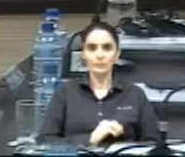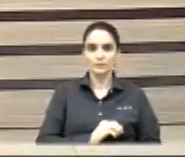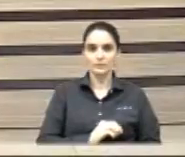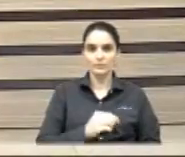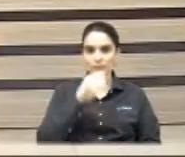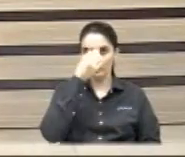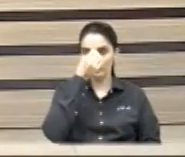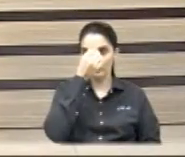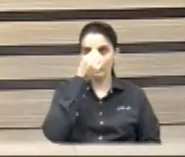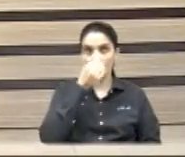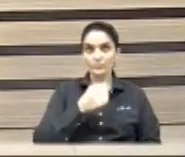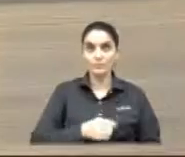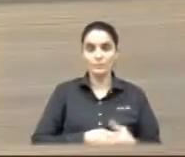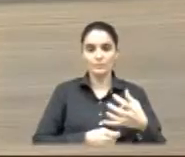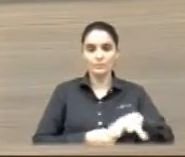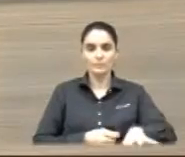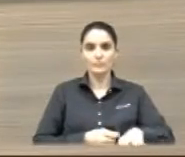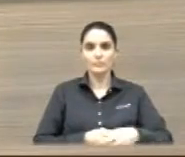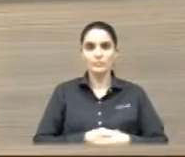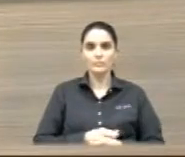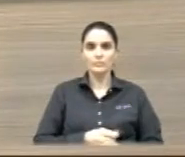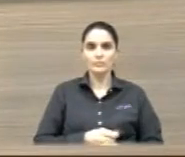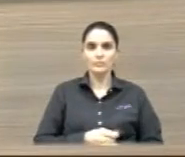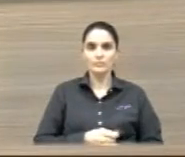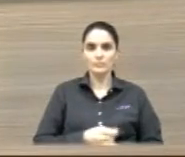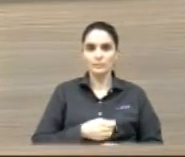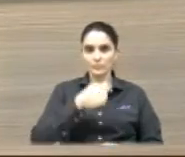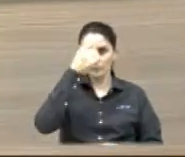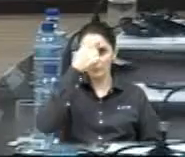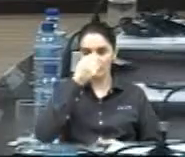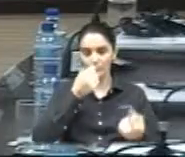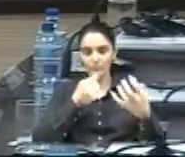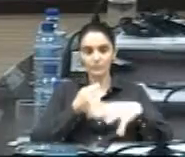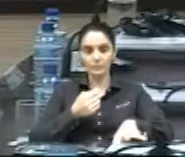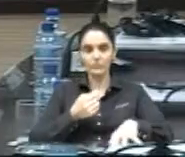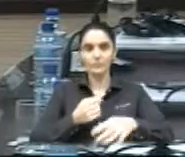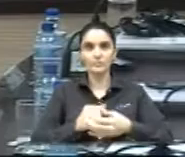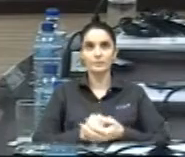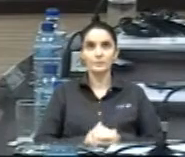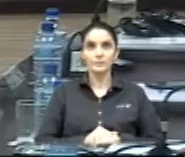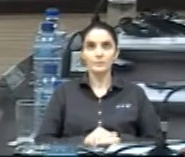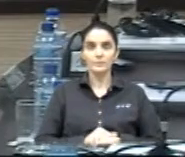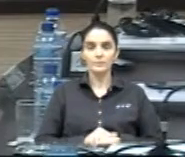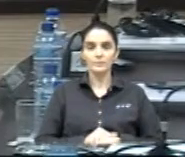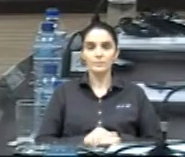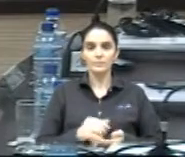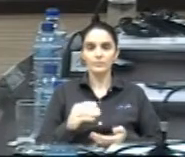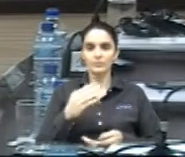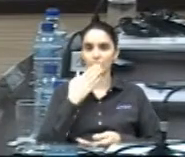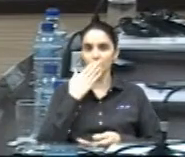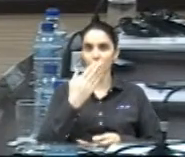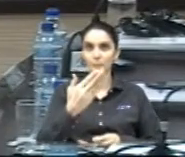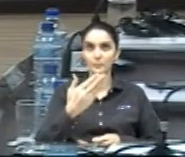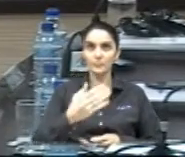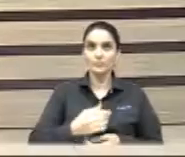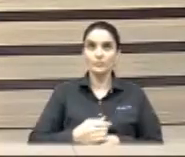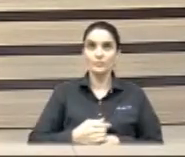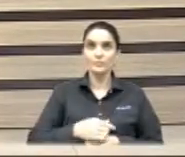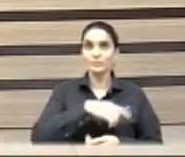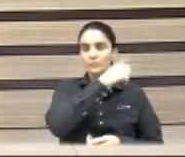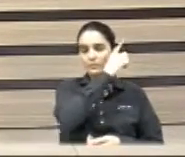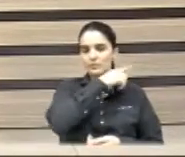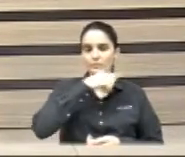Freitas. Dispenso. Edivaldo Soares Antunes. Dispenso. Uma questão de ordem da nova vereadora, doutora